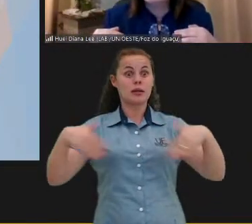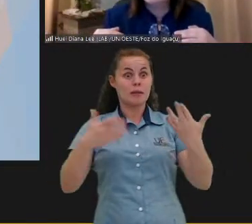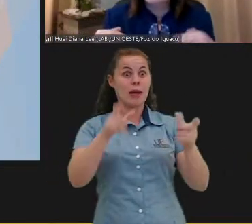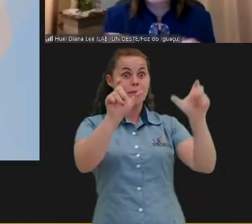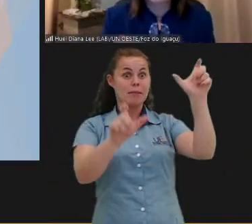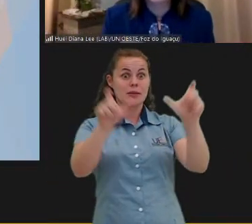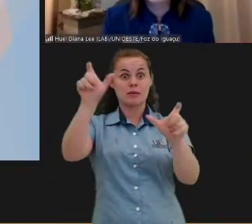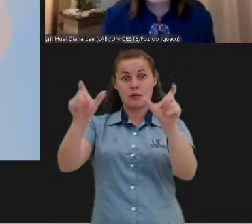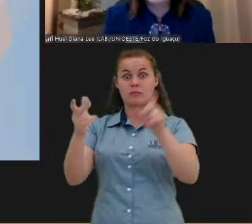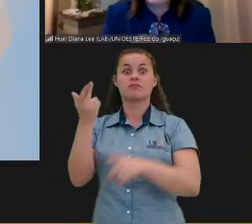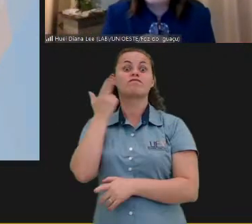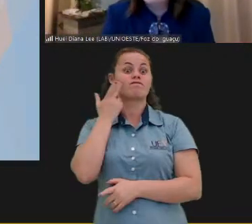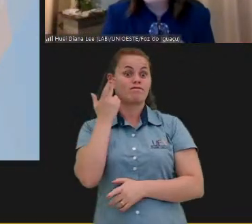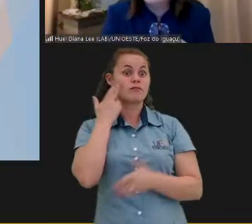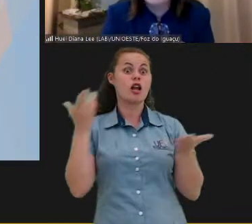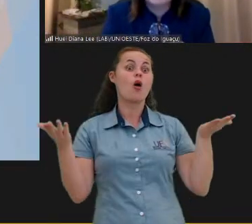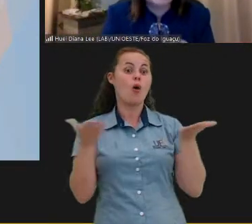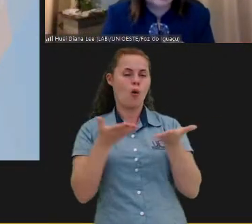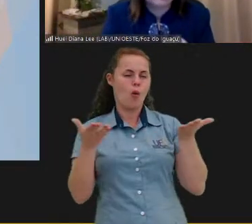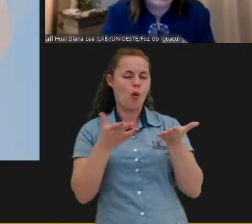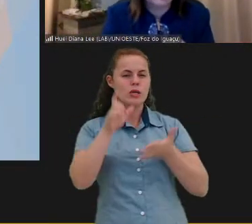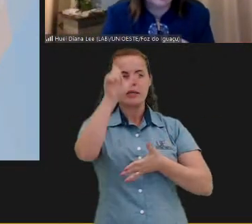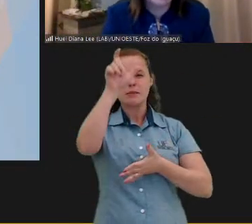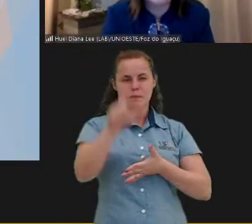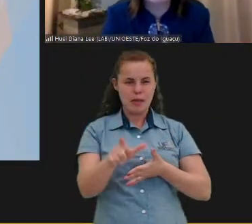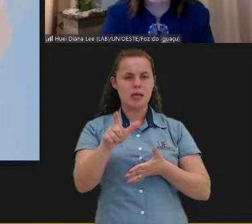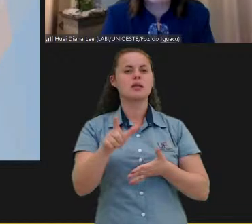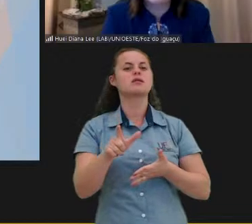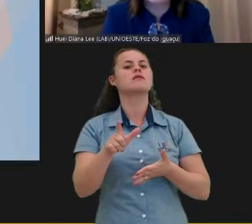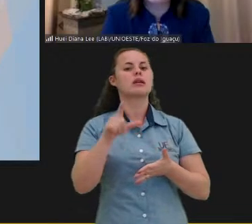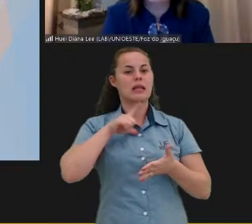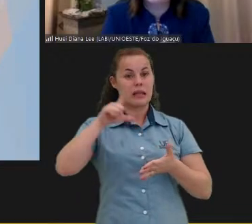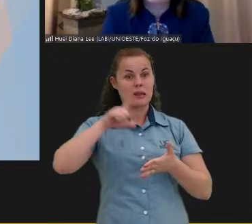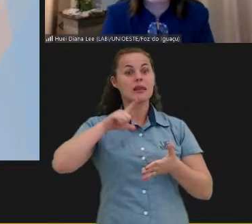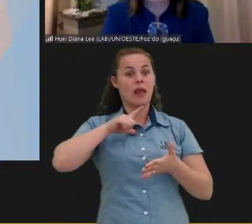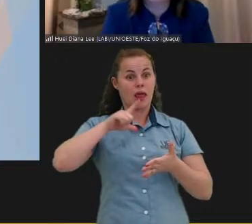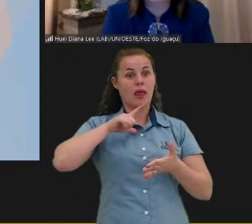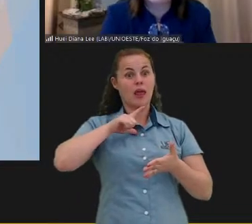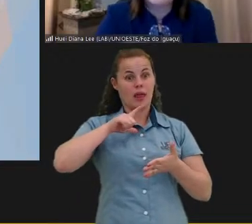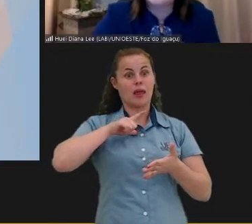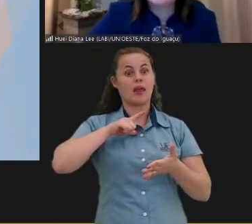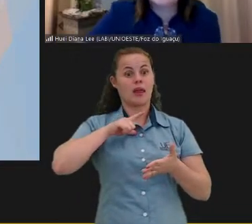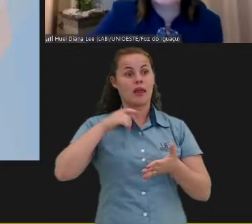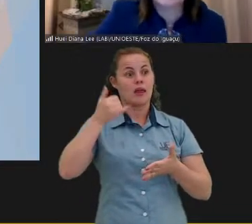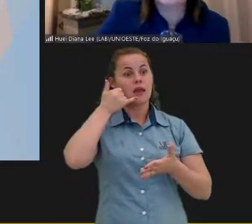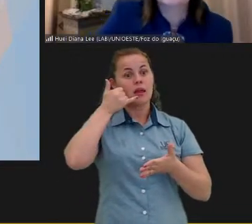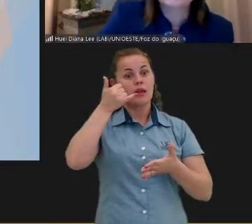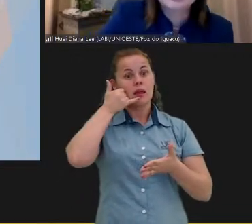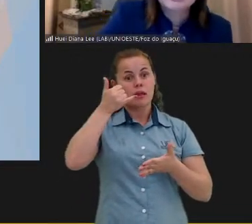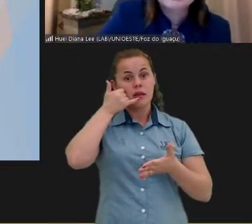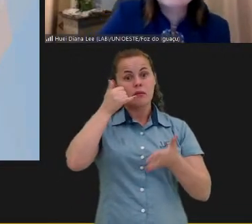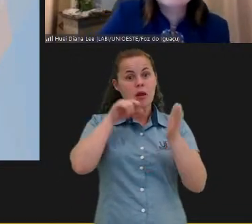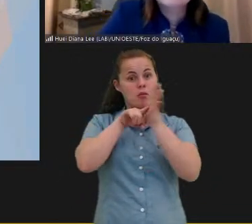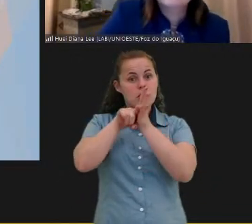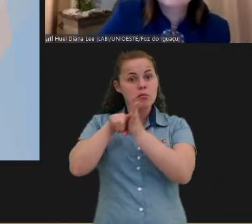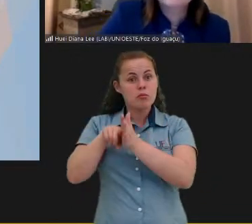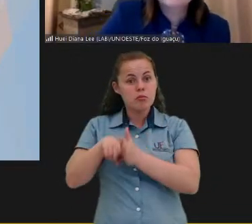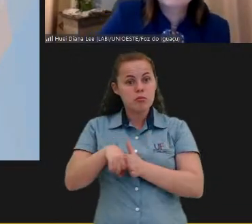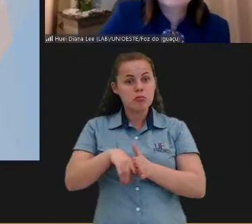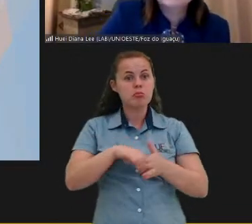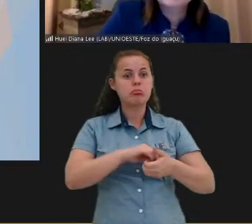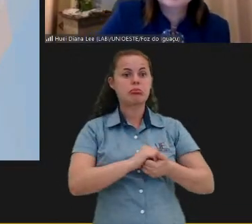comum. Hoje em dia, muita gente tem o smartwatch, não é verdade? Para monitorar aí os seus dados.